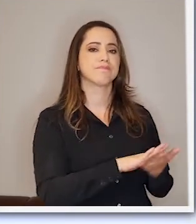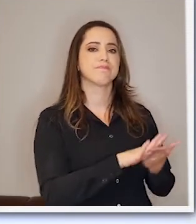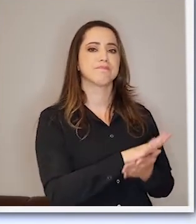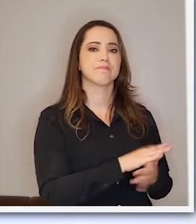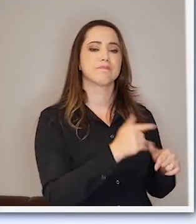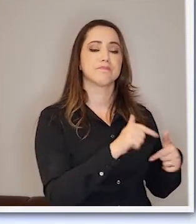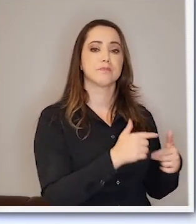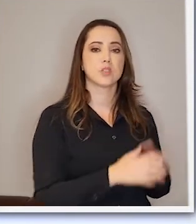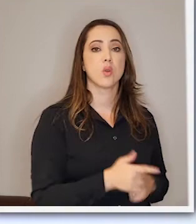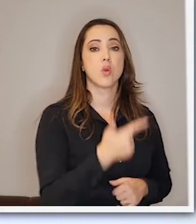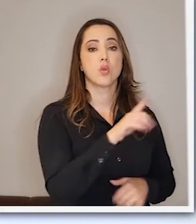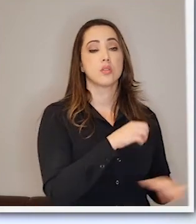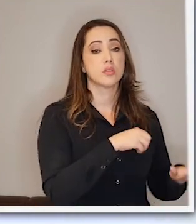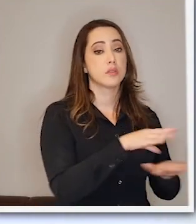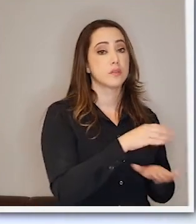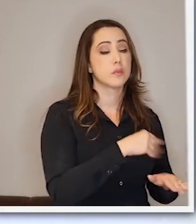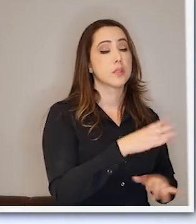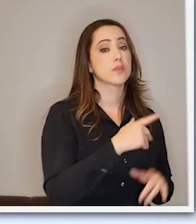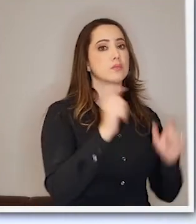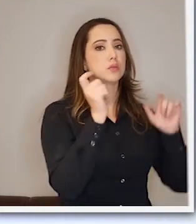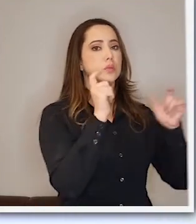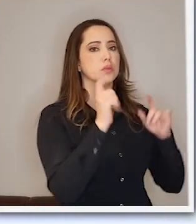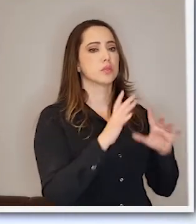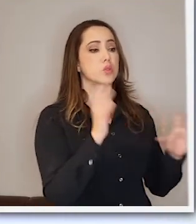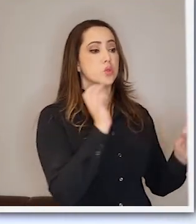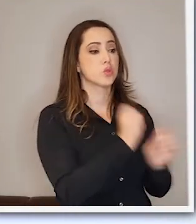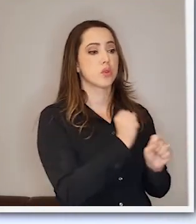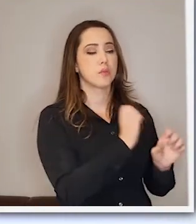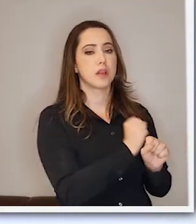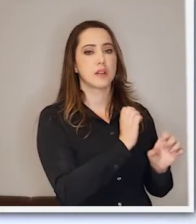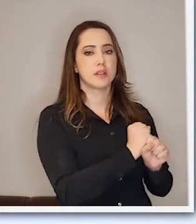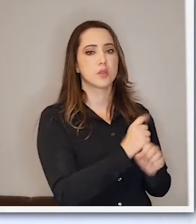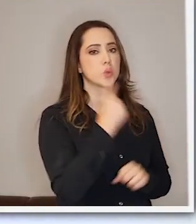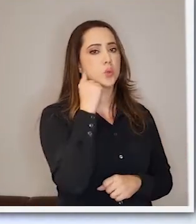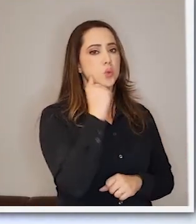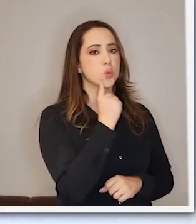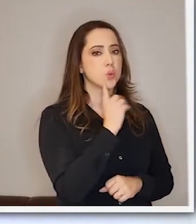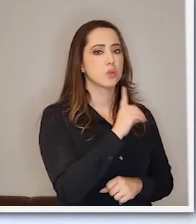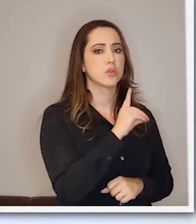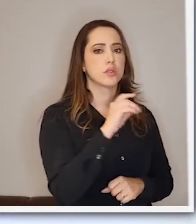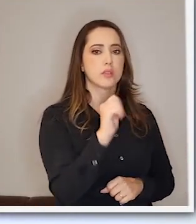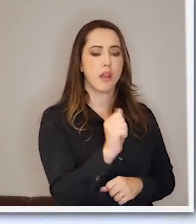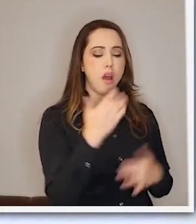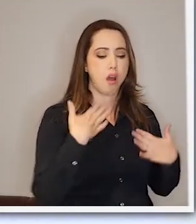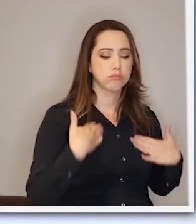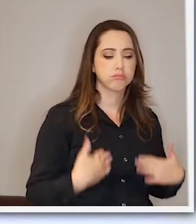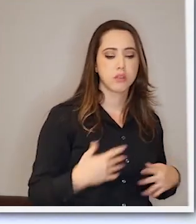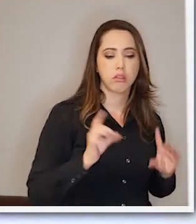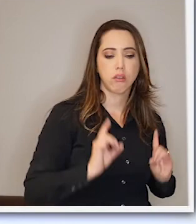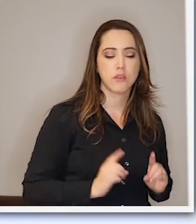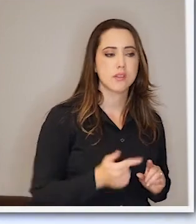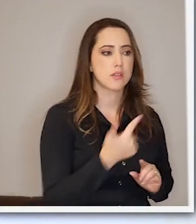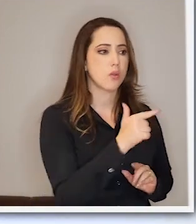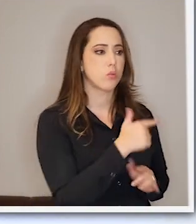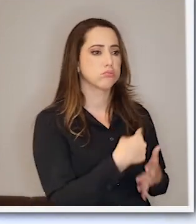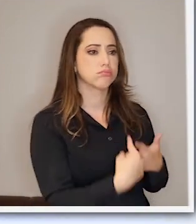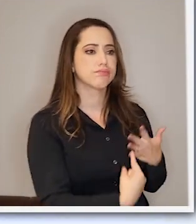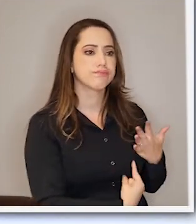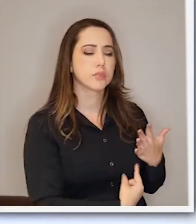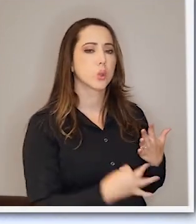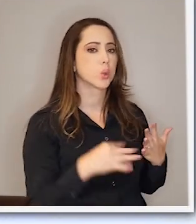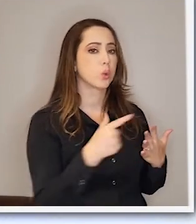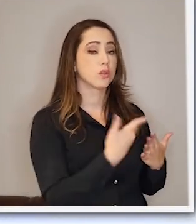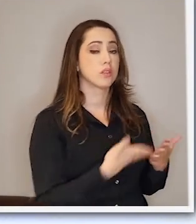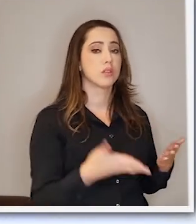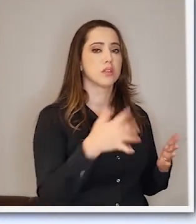vive de um salário mínimo. A maioria sequer tem emprego. Agora eu vou trazer um outro dado que é mais alarmante.